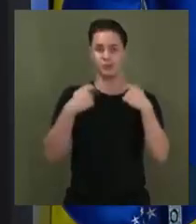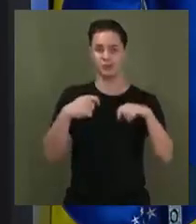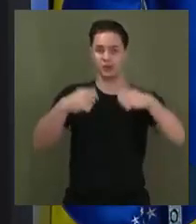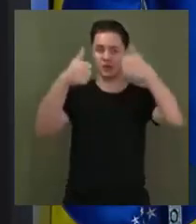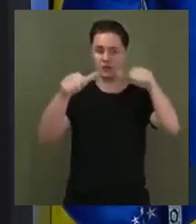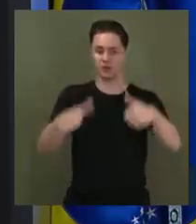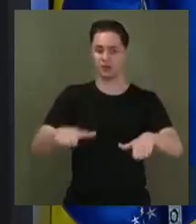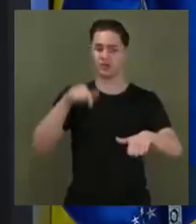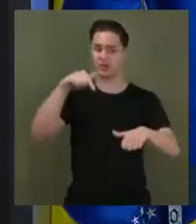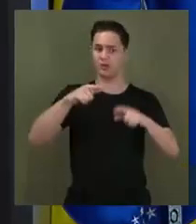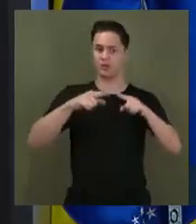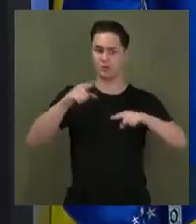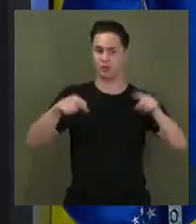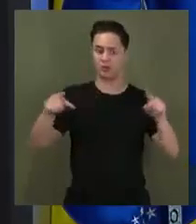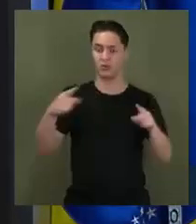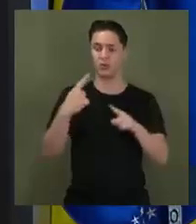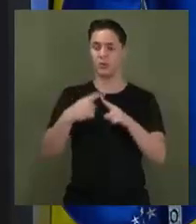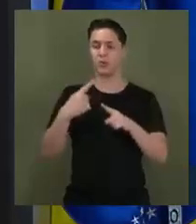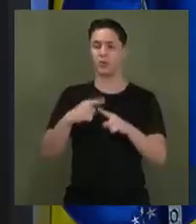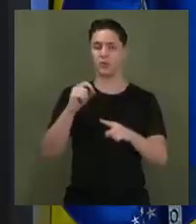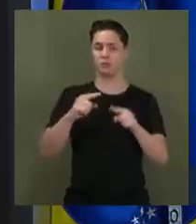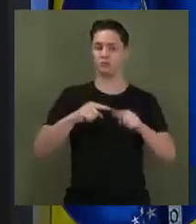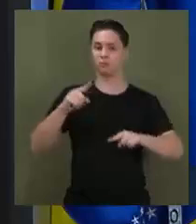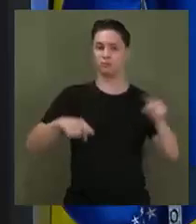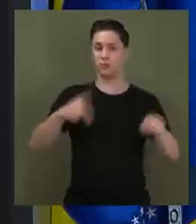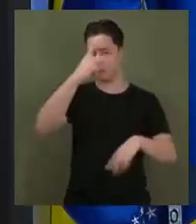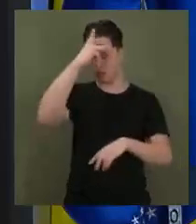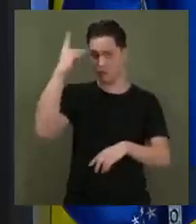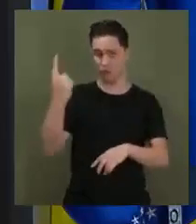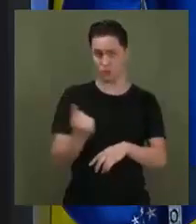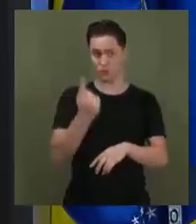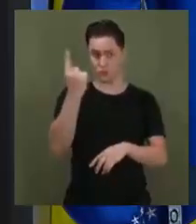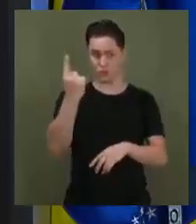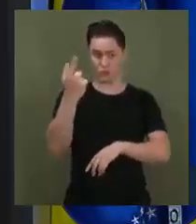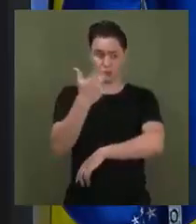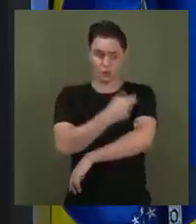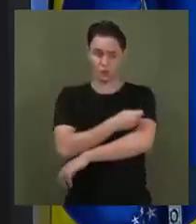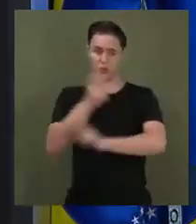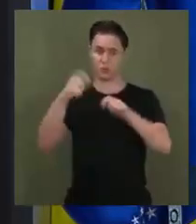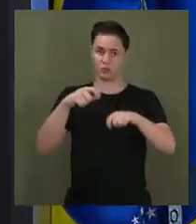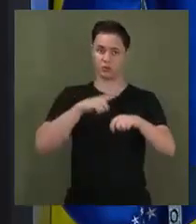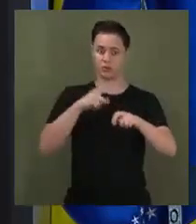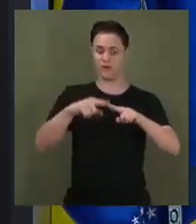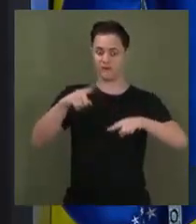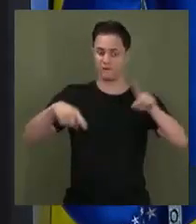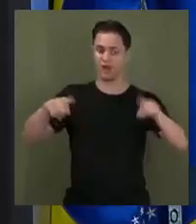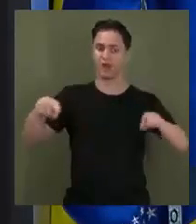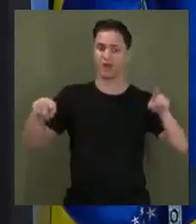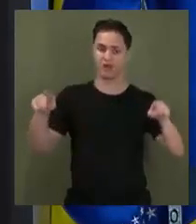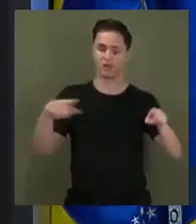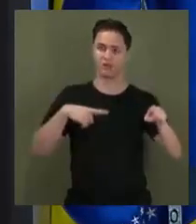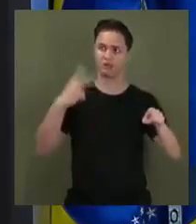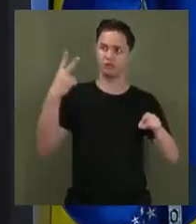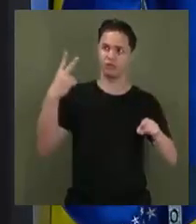avaliado esses marcadores. Esses marcadores estão alterados, quem tomou uma dose de Pfizer pode ter marcador alterado, depois de